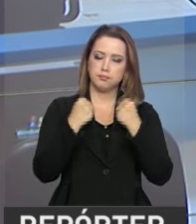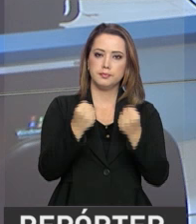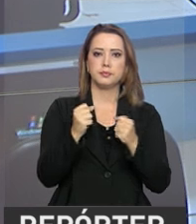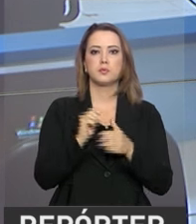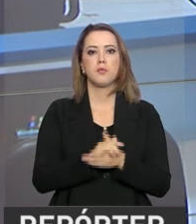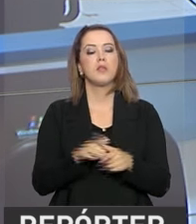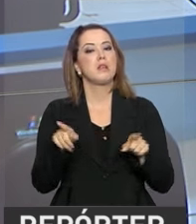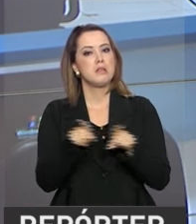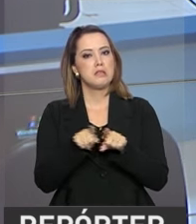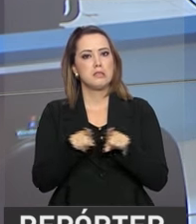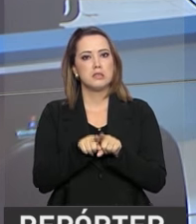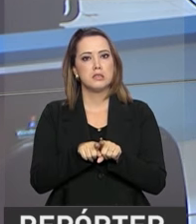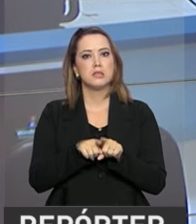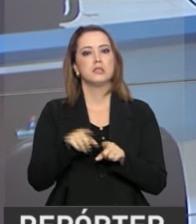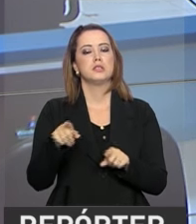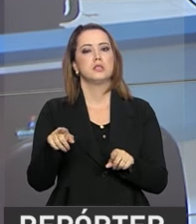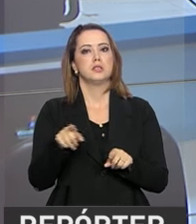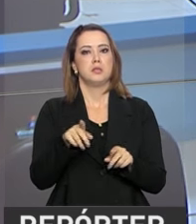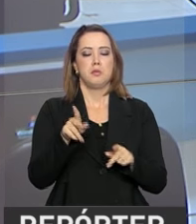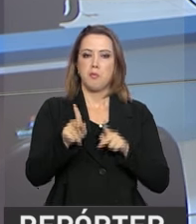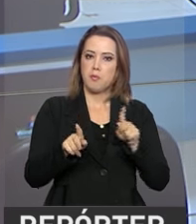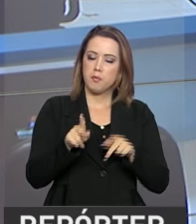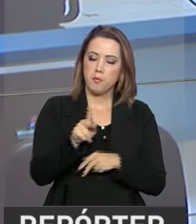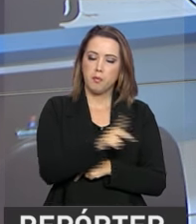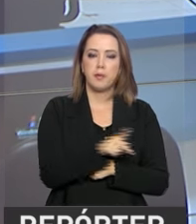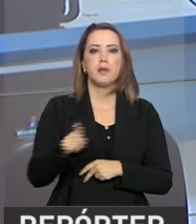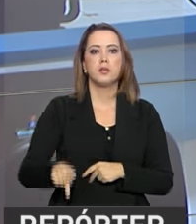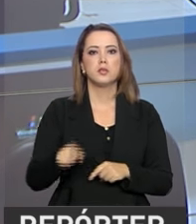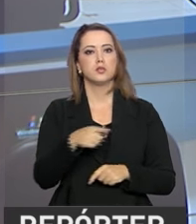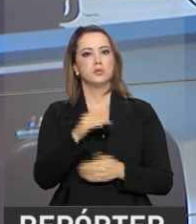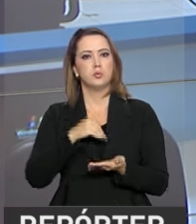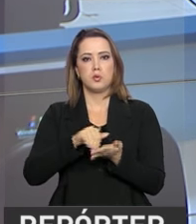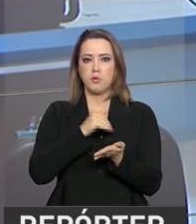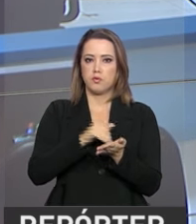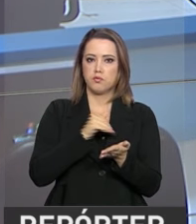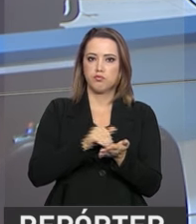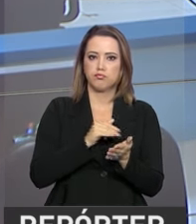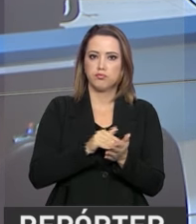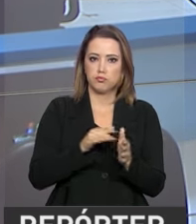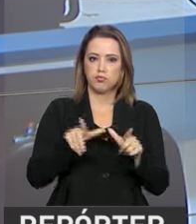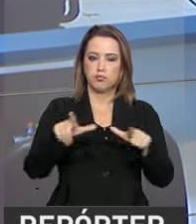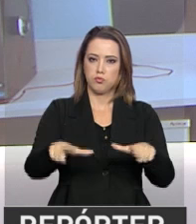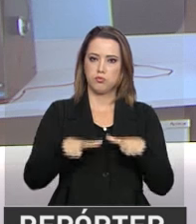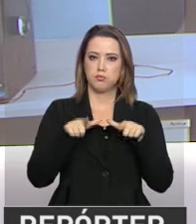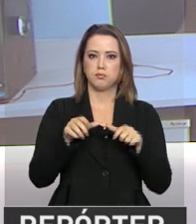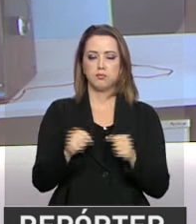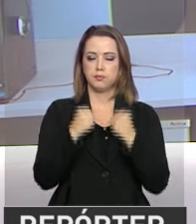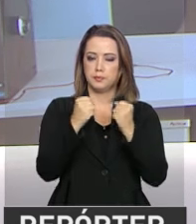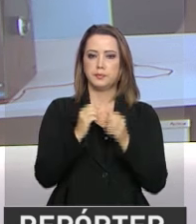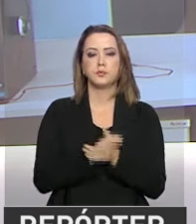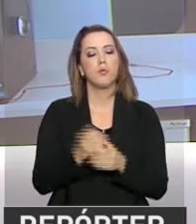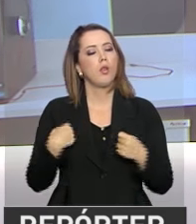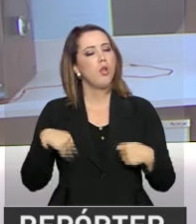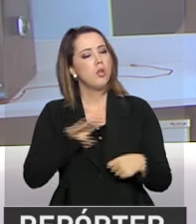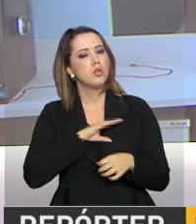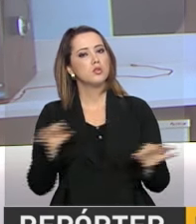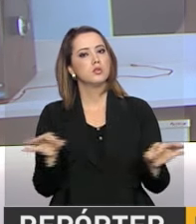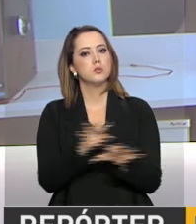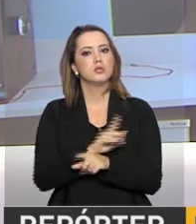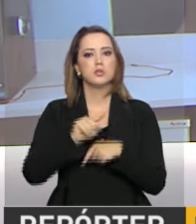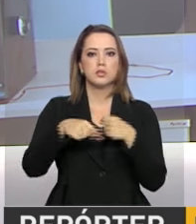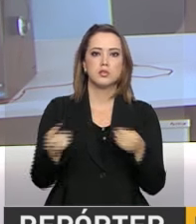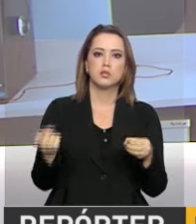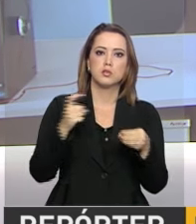honrosas. Também são premiados professores, escolas e secretarias de educação de municípios. E nós ficamos por aqui, voltamos a